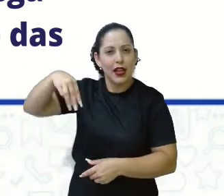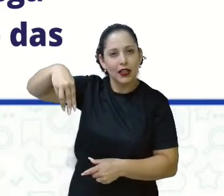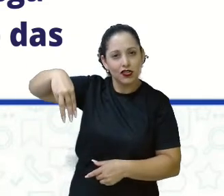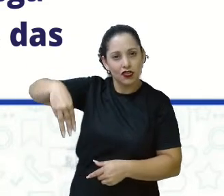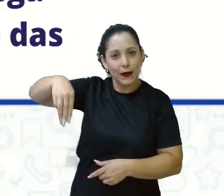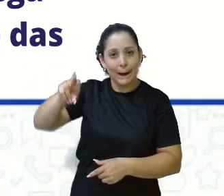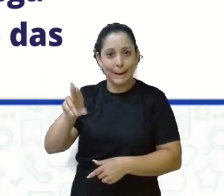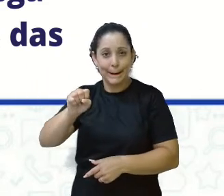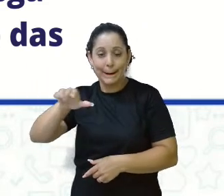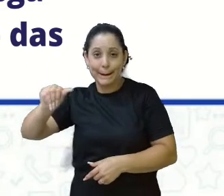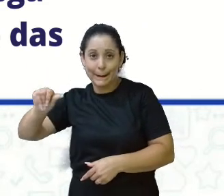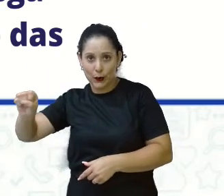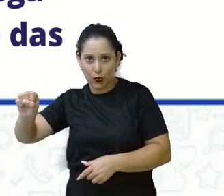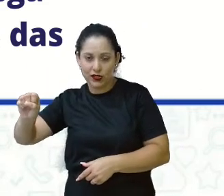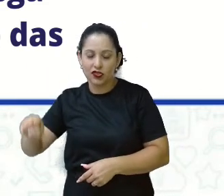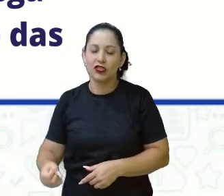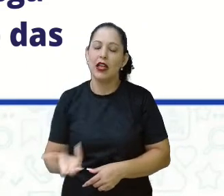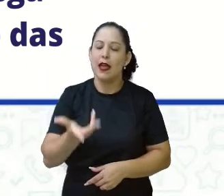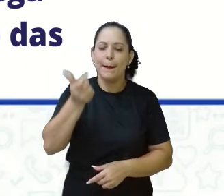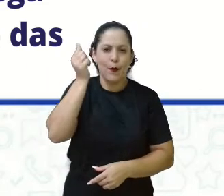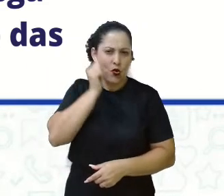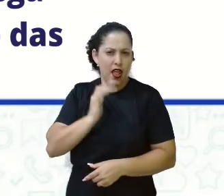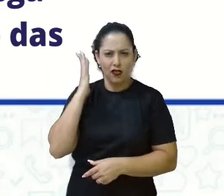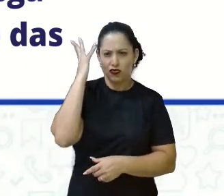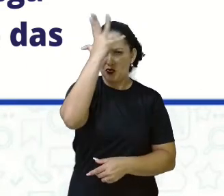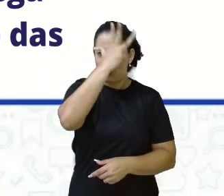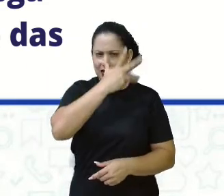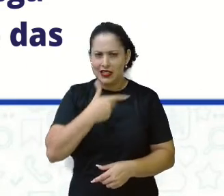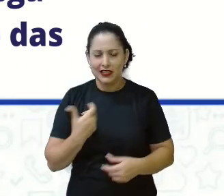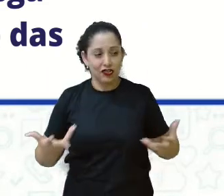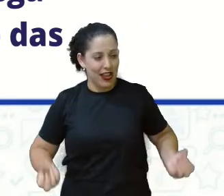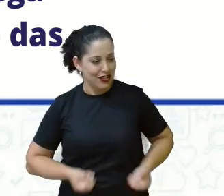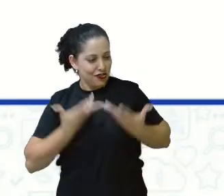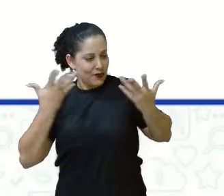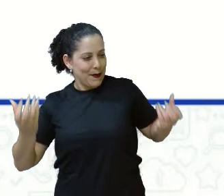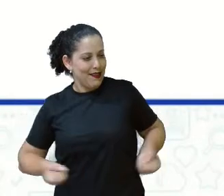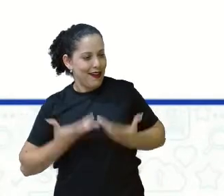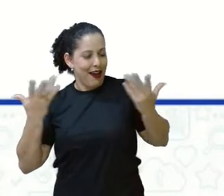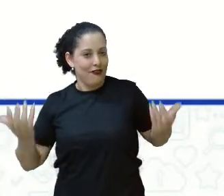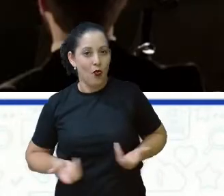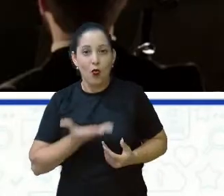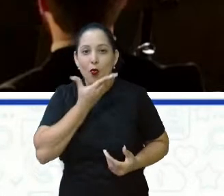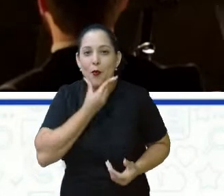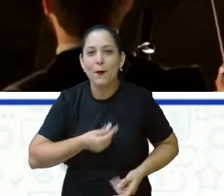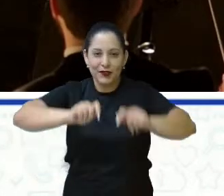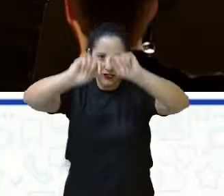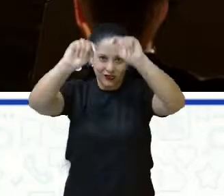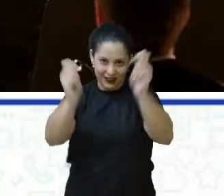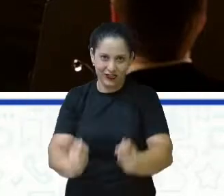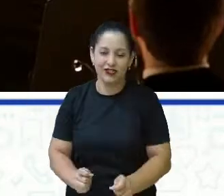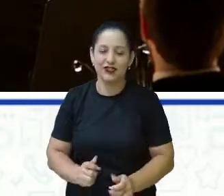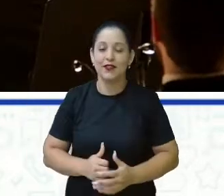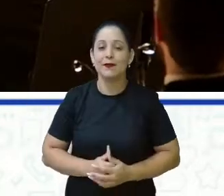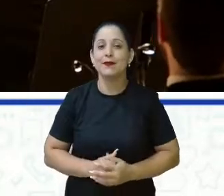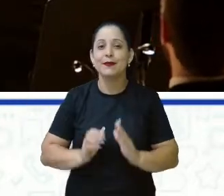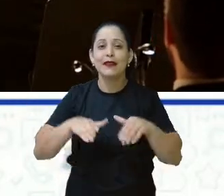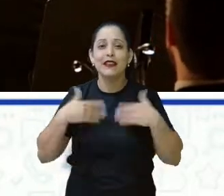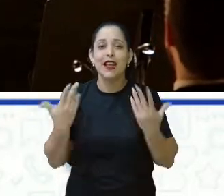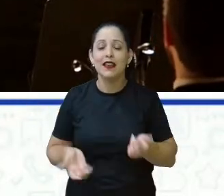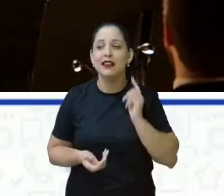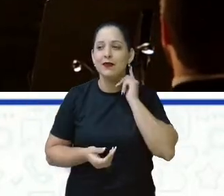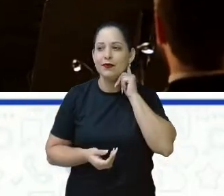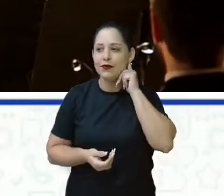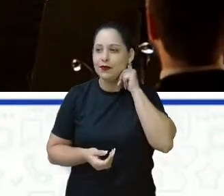se acreditava que era quem inspirava os artistas, não só os músicos, como todos os artistas. E aí, quais são